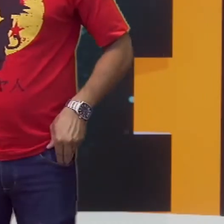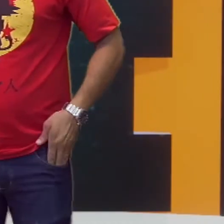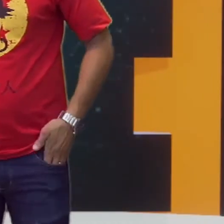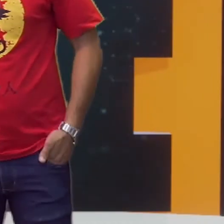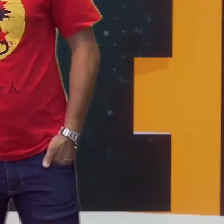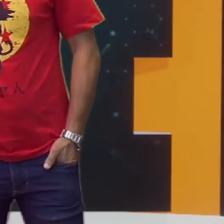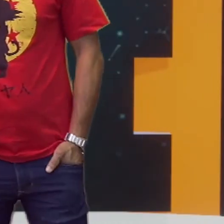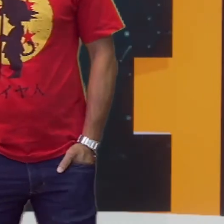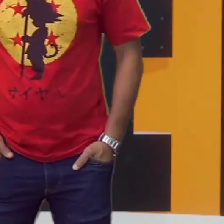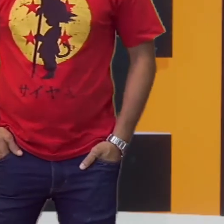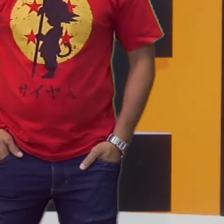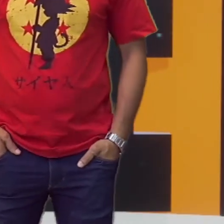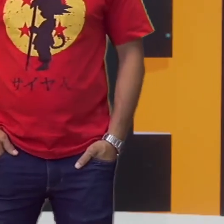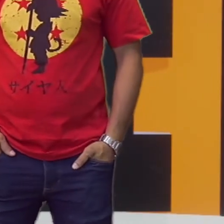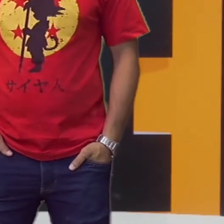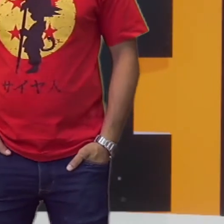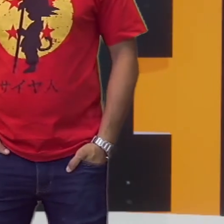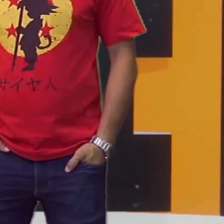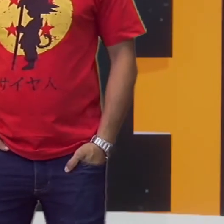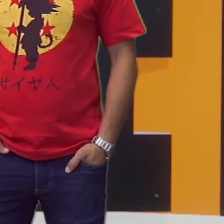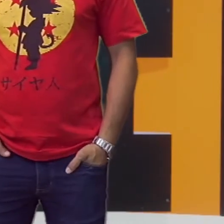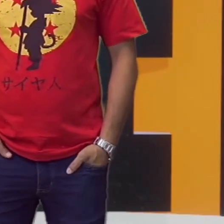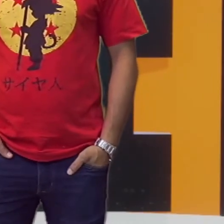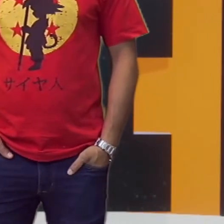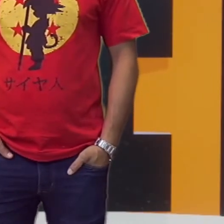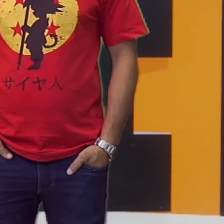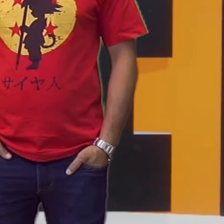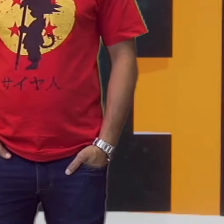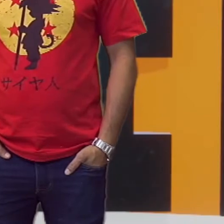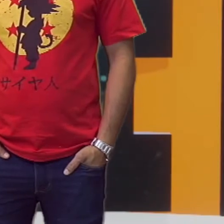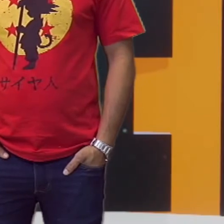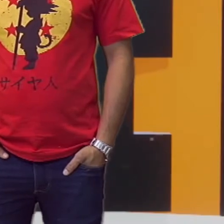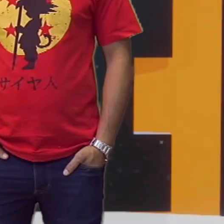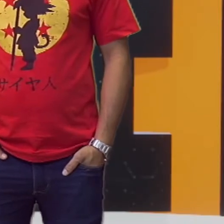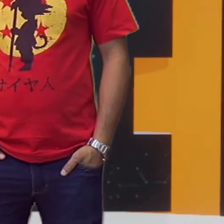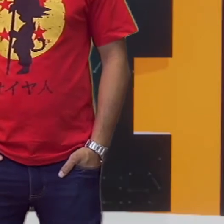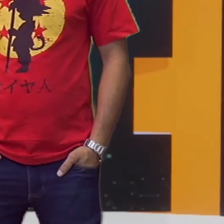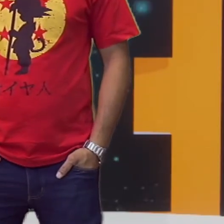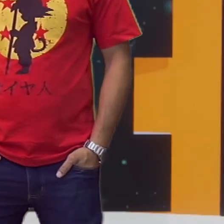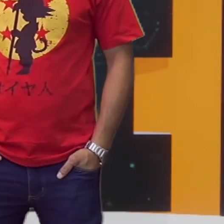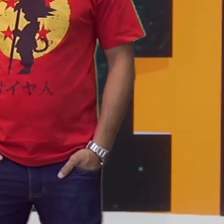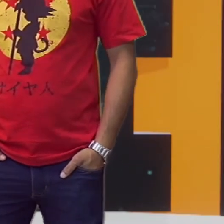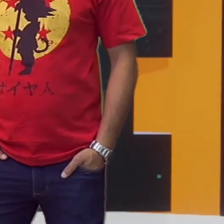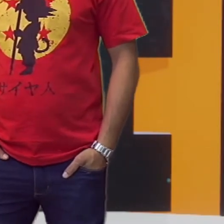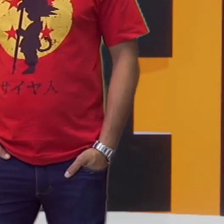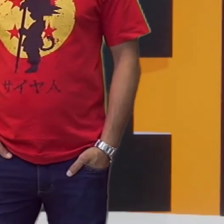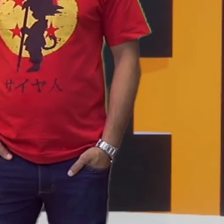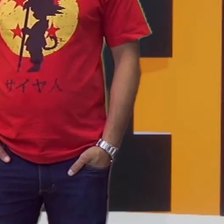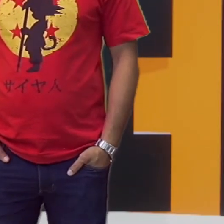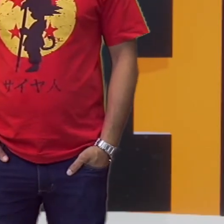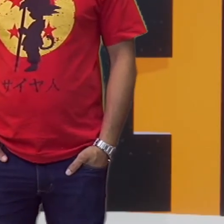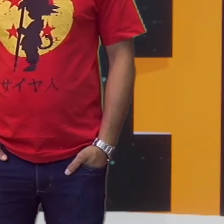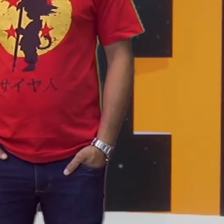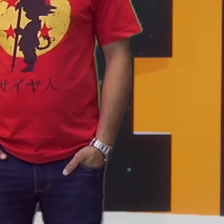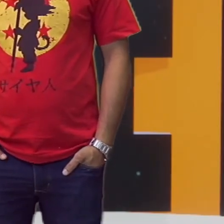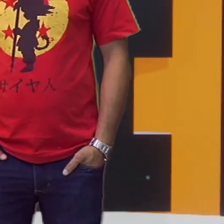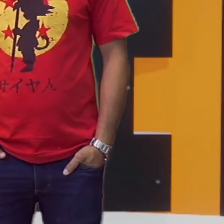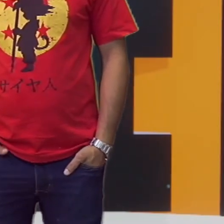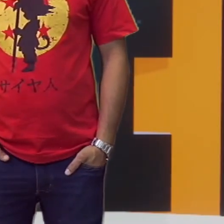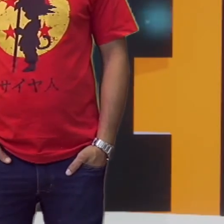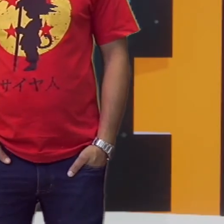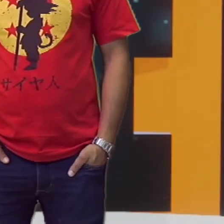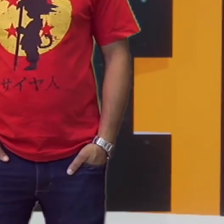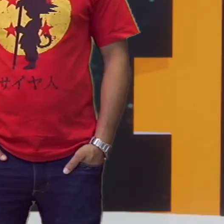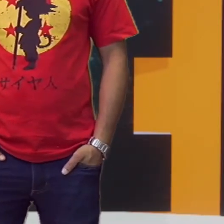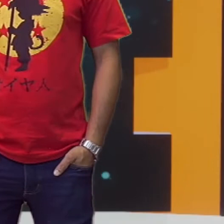gente não está cortando um cone só, a gente está cortando dois, né? Então, é um cone e um cone circular, reto, e embaixo